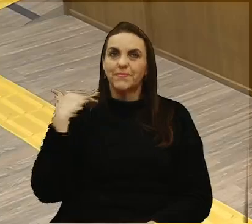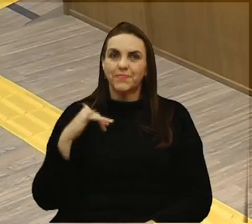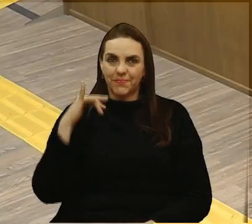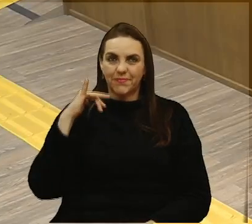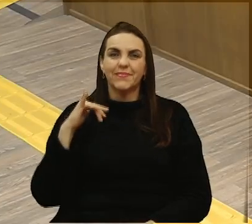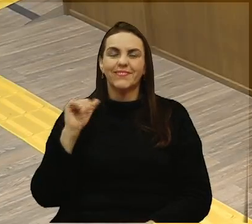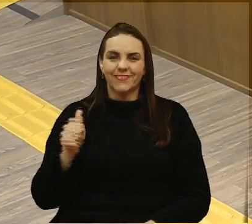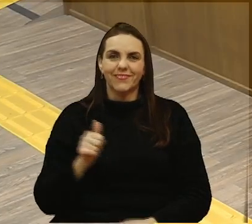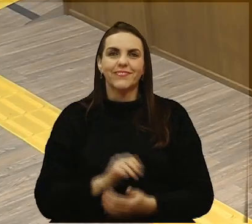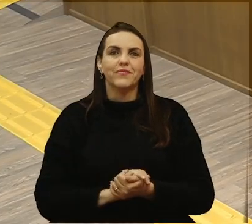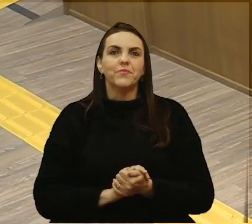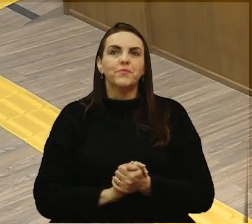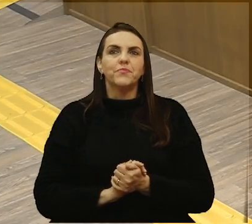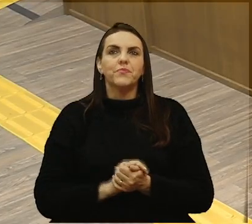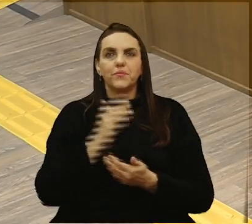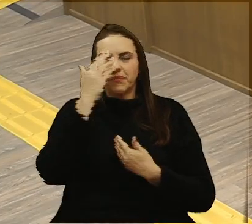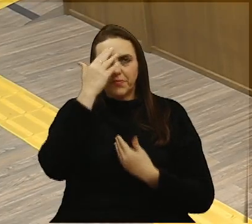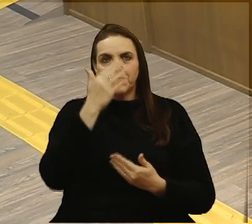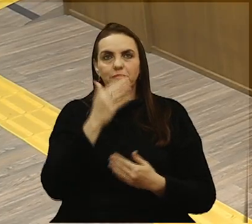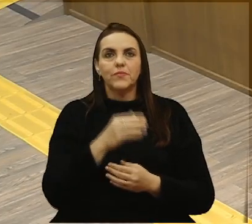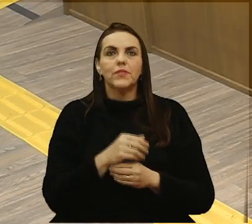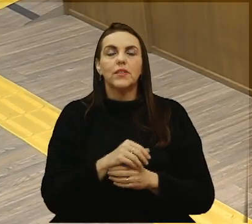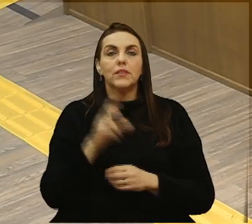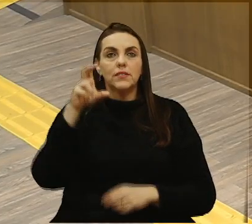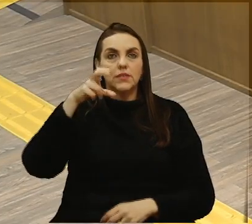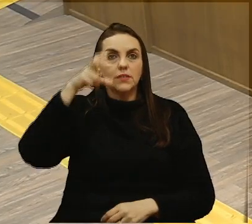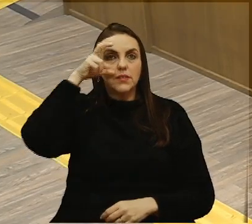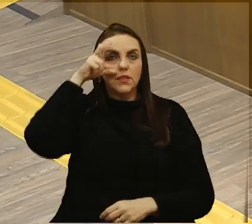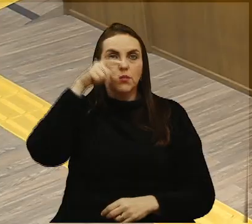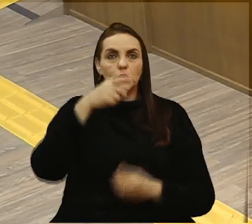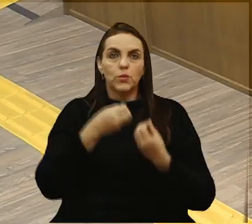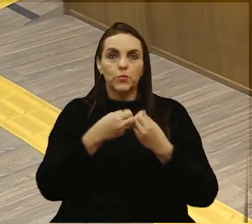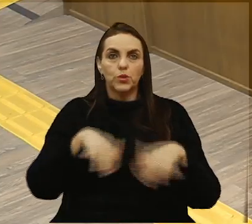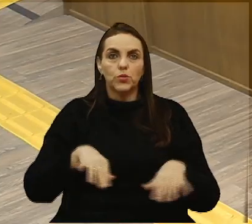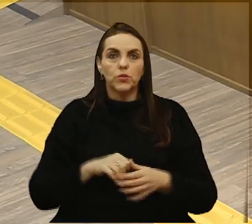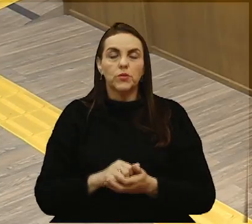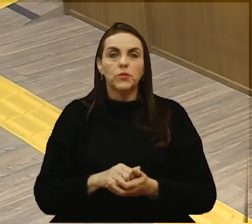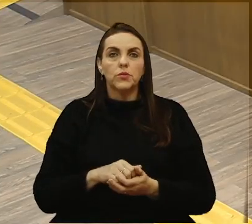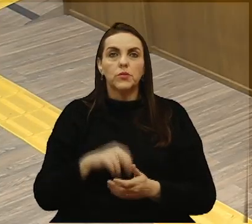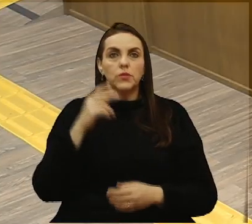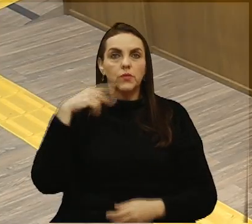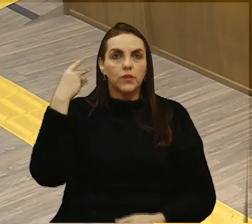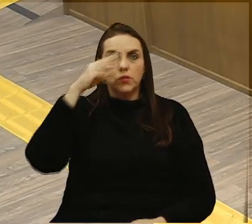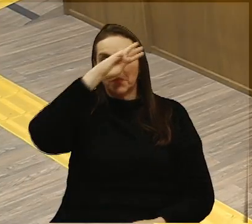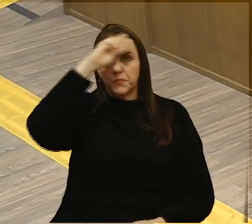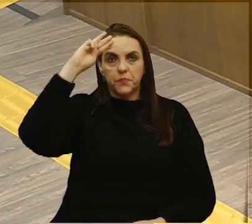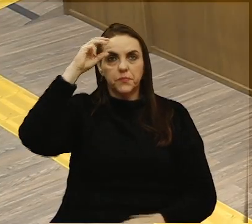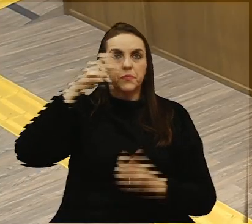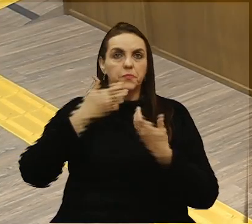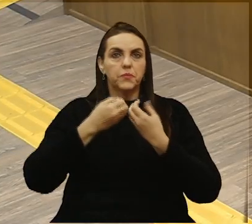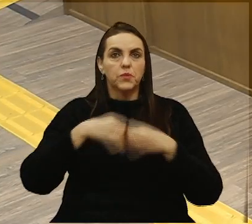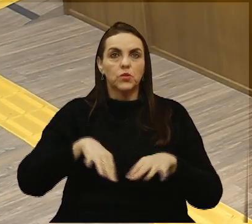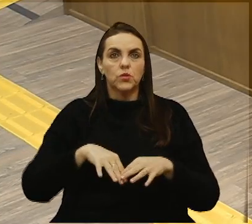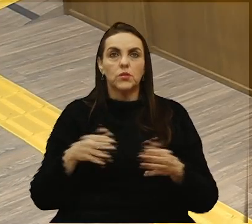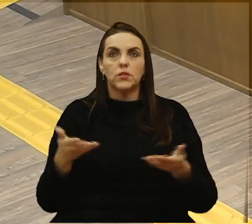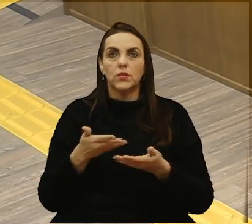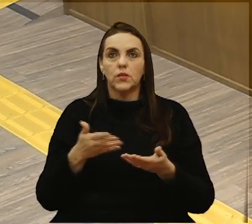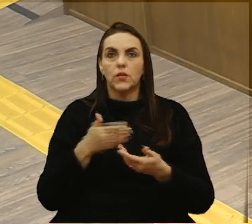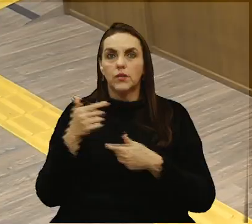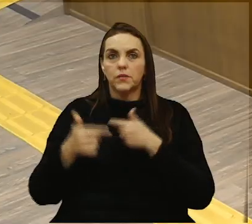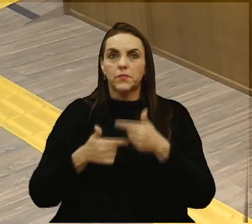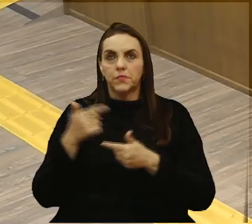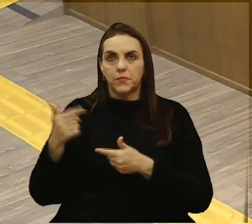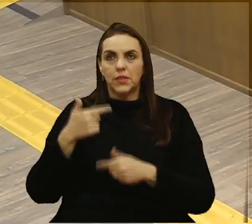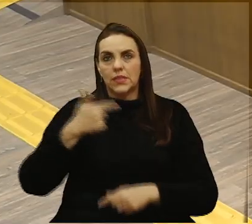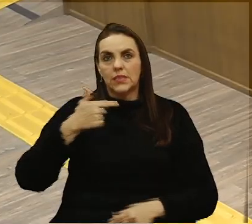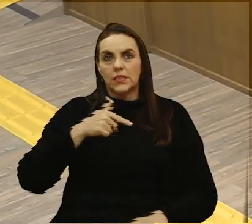vereadora Andressa Marques, vereadora Sandra Boneto prejudicada, vereador Juliano Valim prejudicado. Passo os trabalhos à segunda